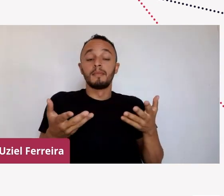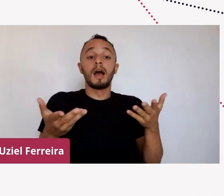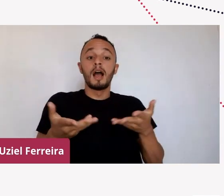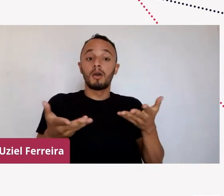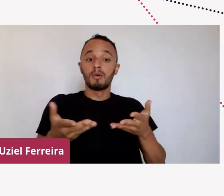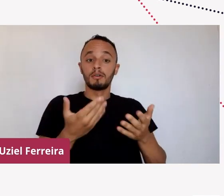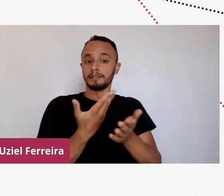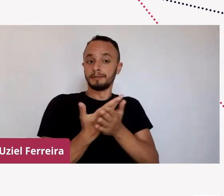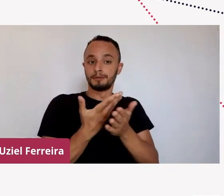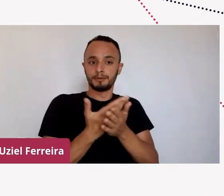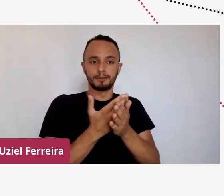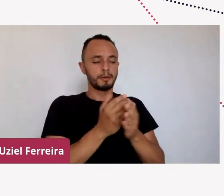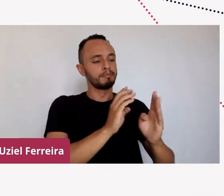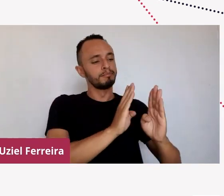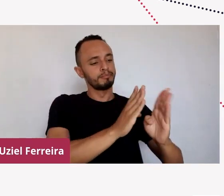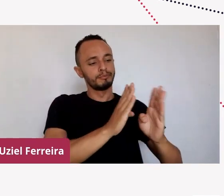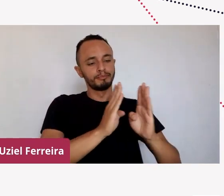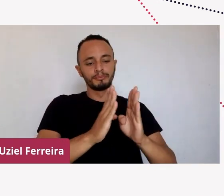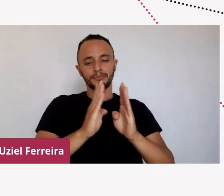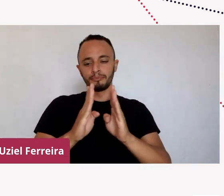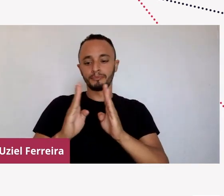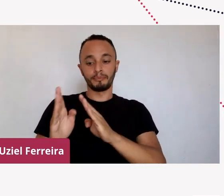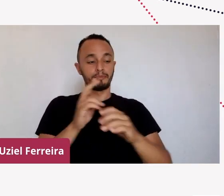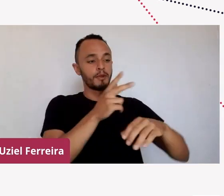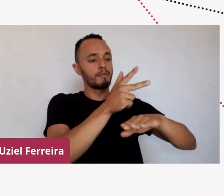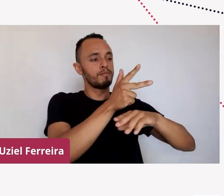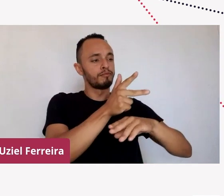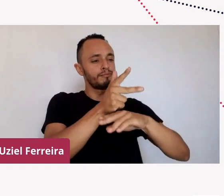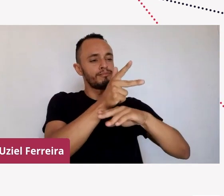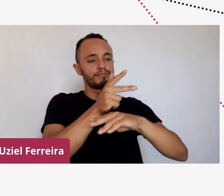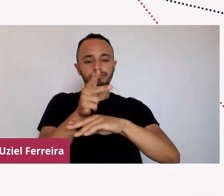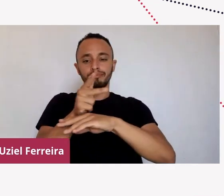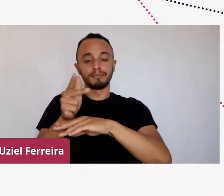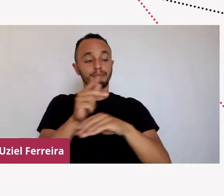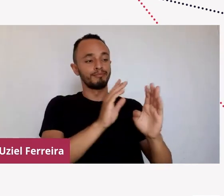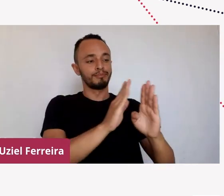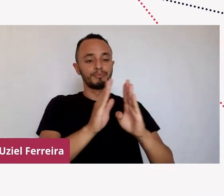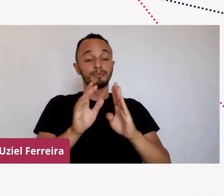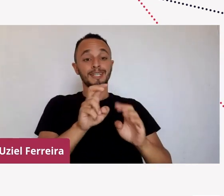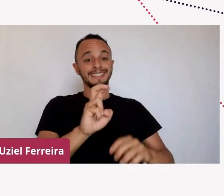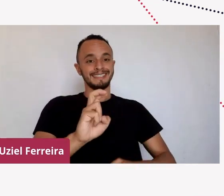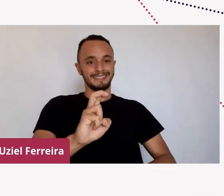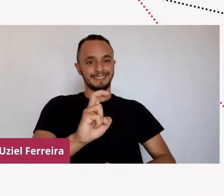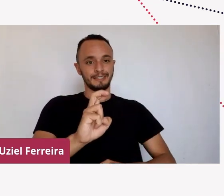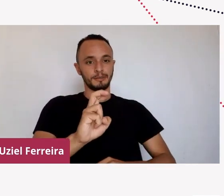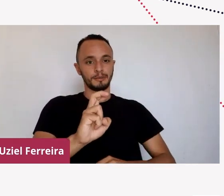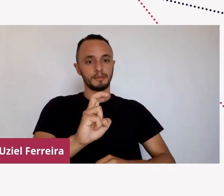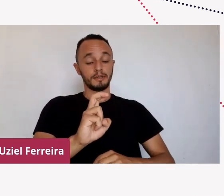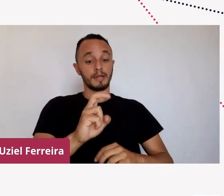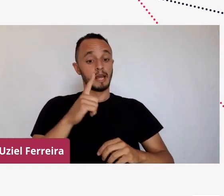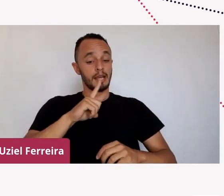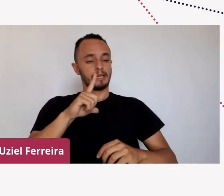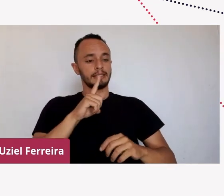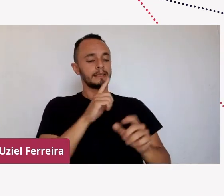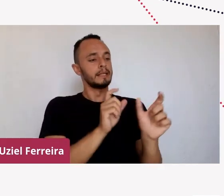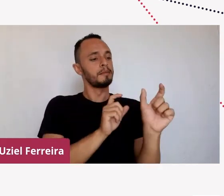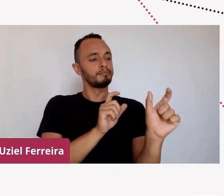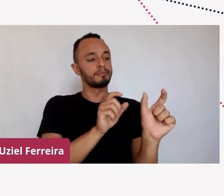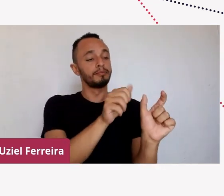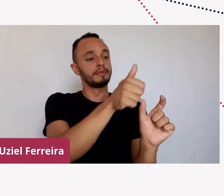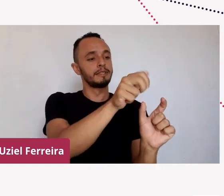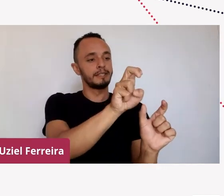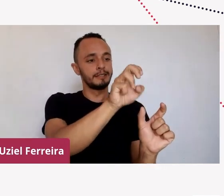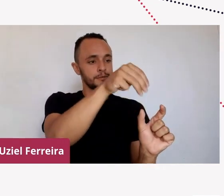15 minutos, para tratar sobre conceitos da gravura, do gênero artístico gravura. Eu não vou estar